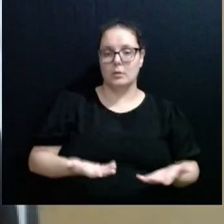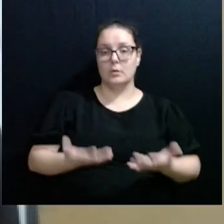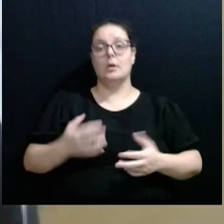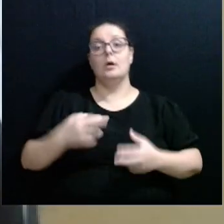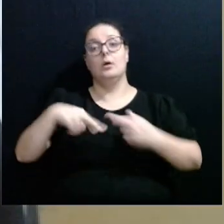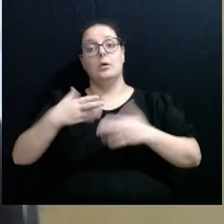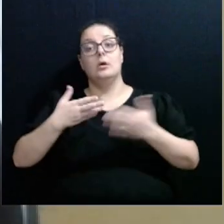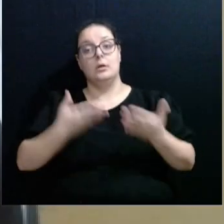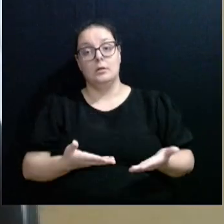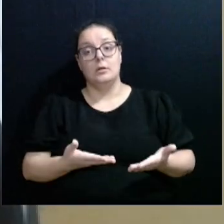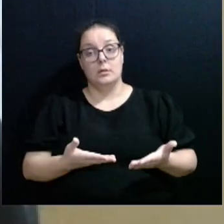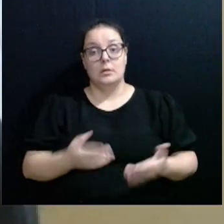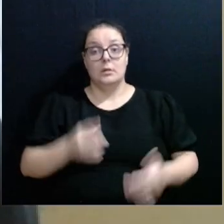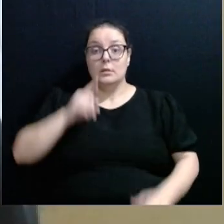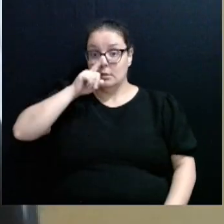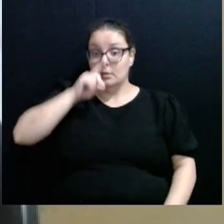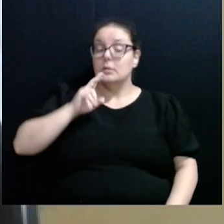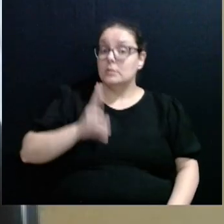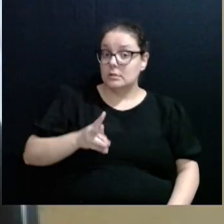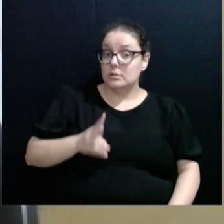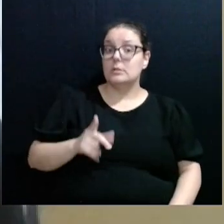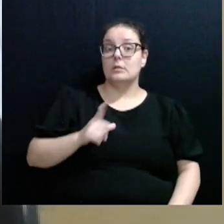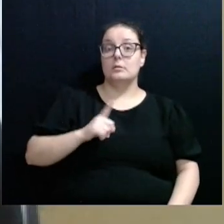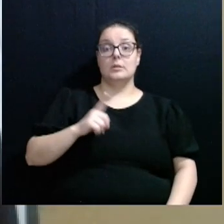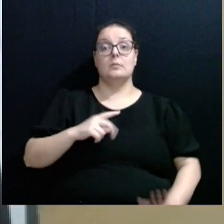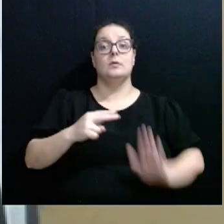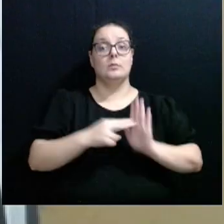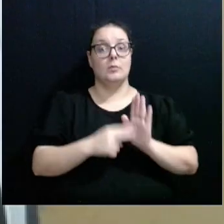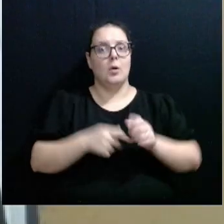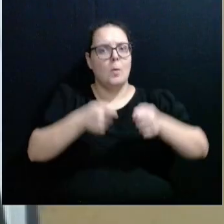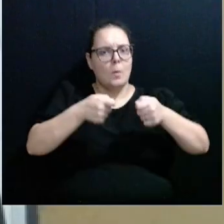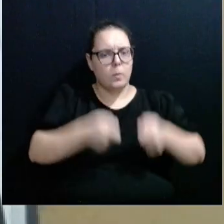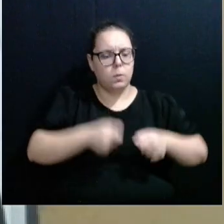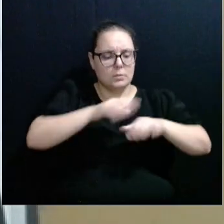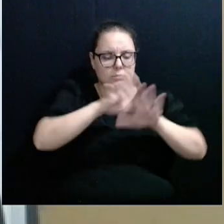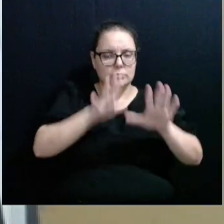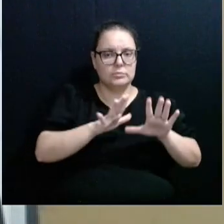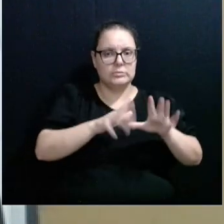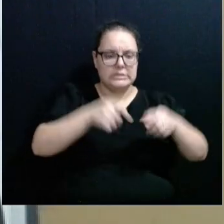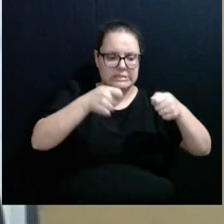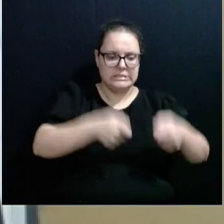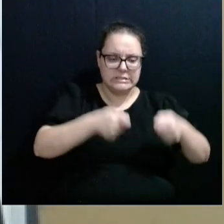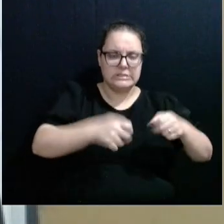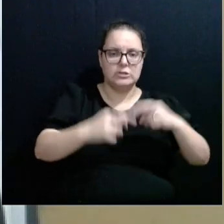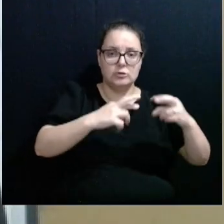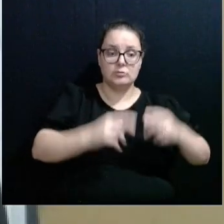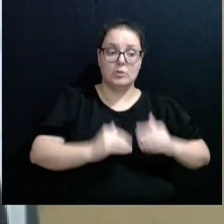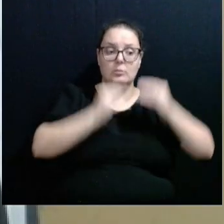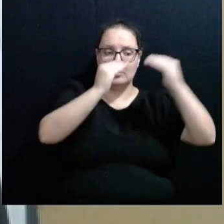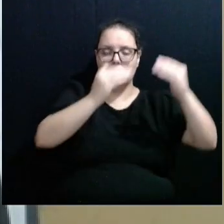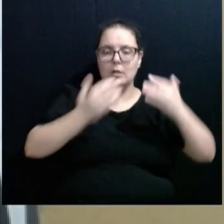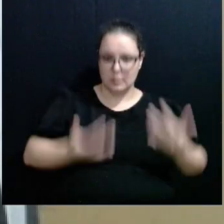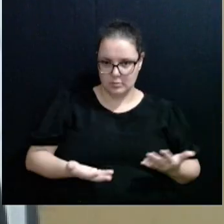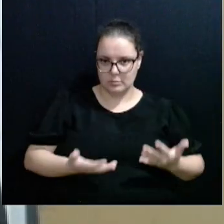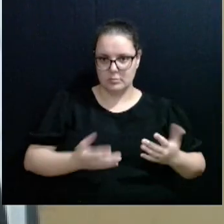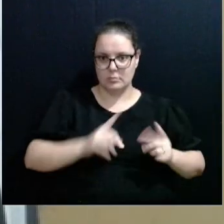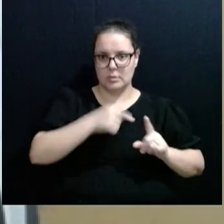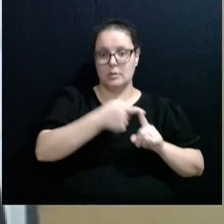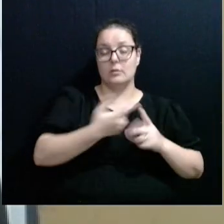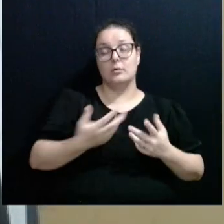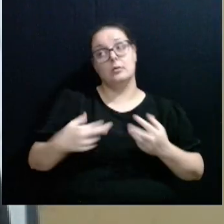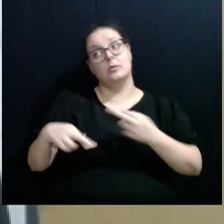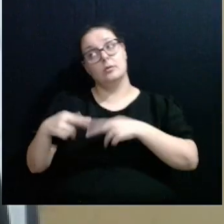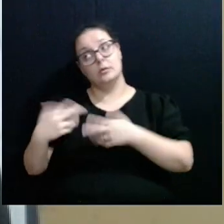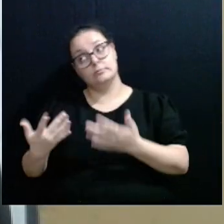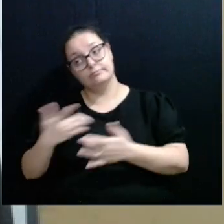risco, sempre houve normas bem claras e específicas e uma fiscalização mais ativa. Com relação à saúde